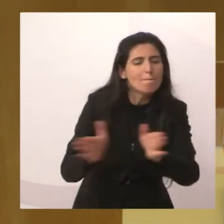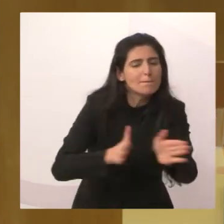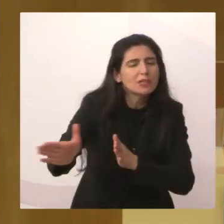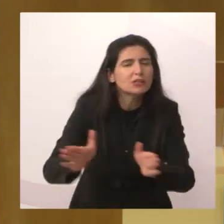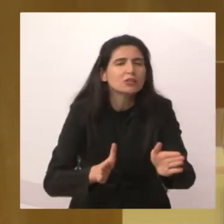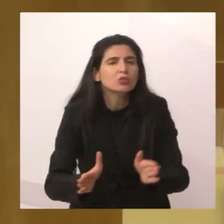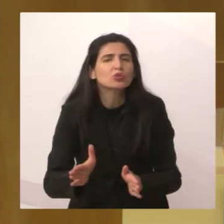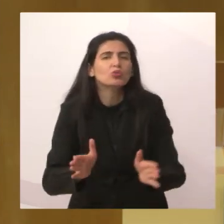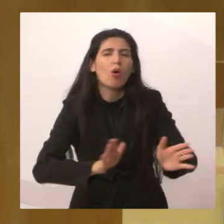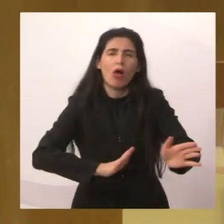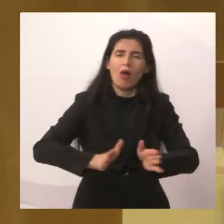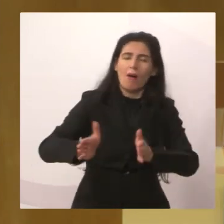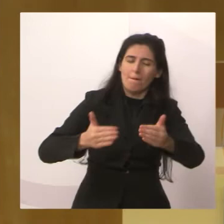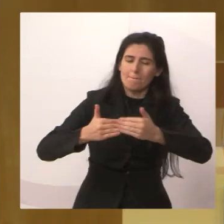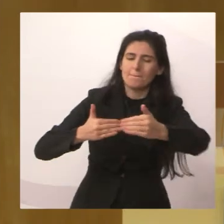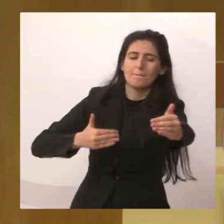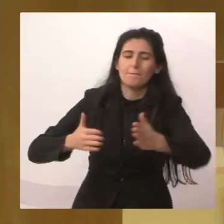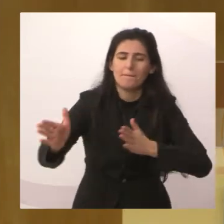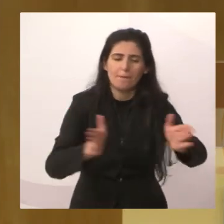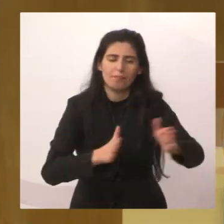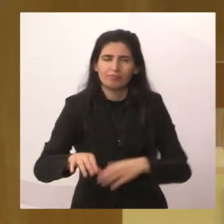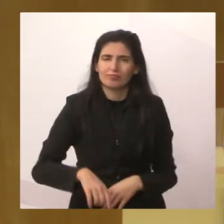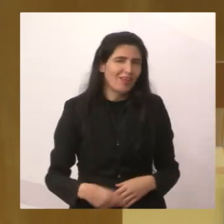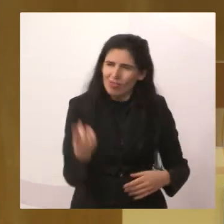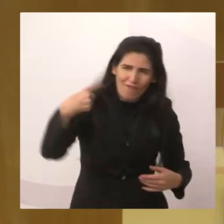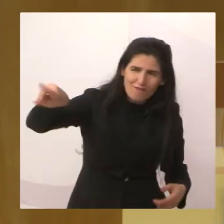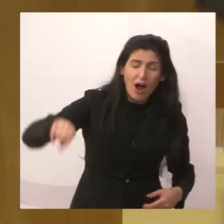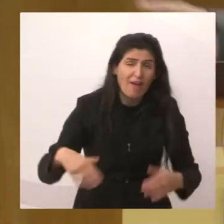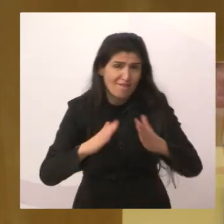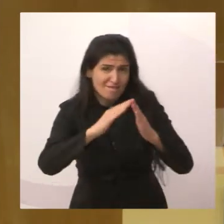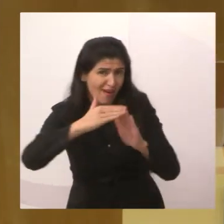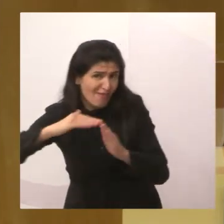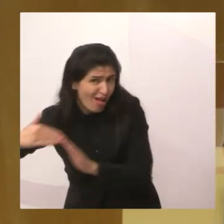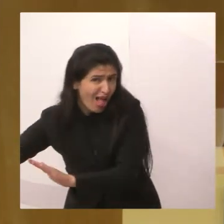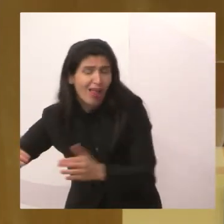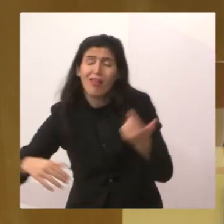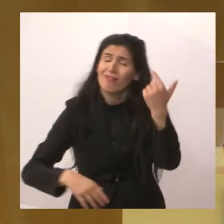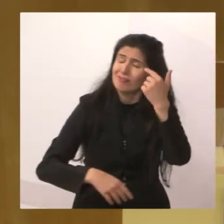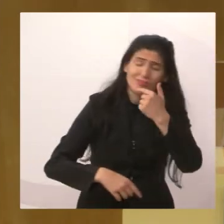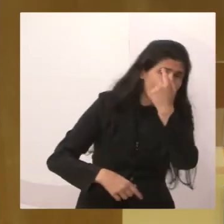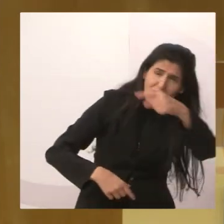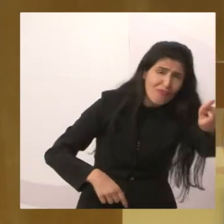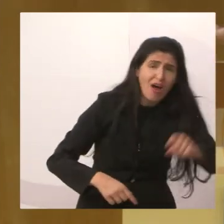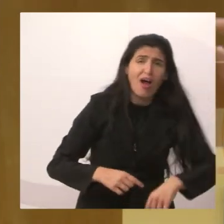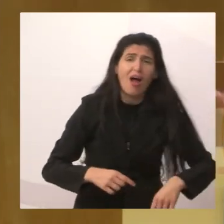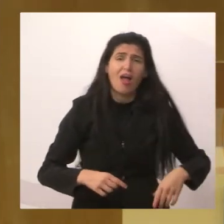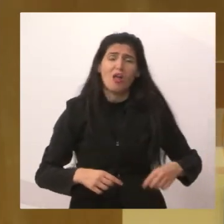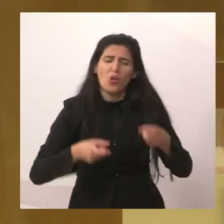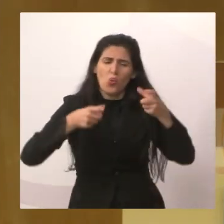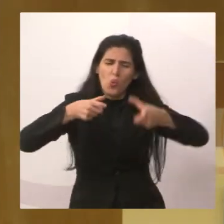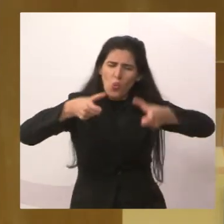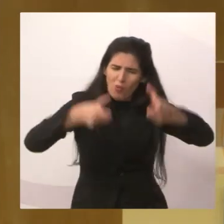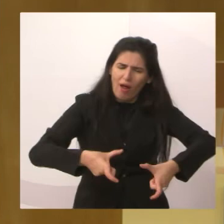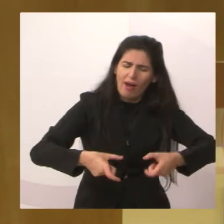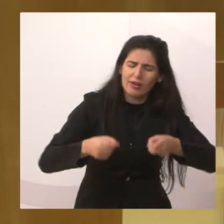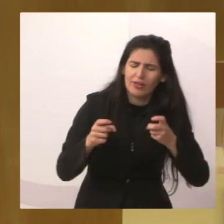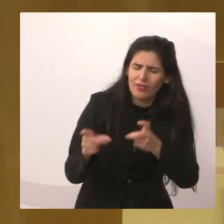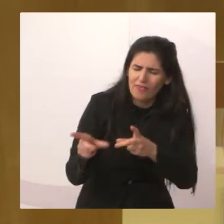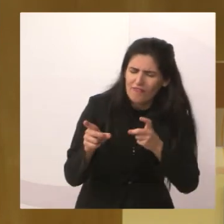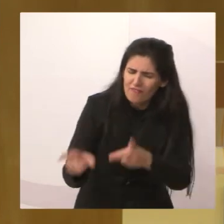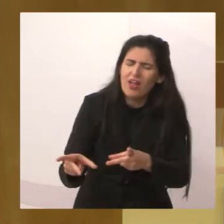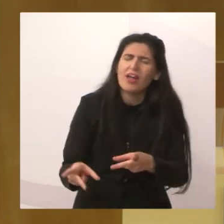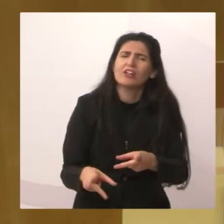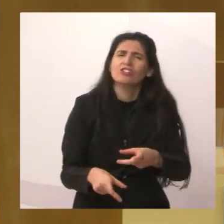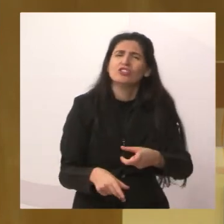favela, não vai numa feira, não vai num mercadão. Aí na época da campanha, oi,